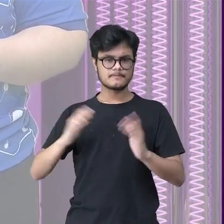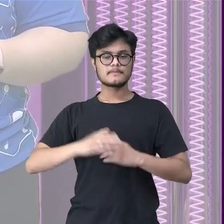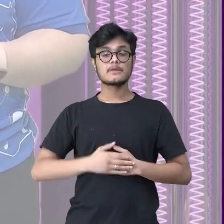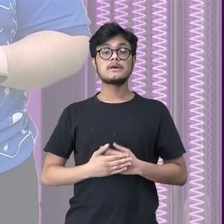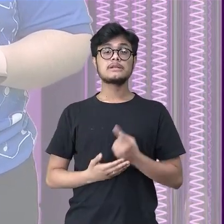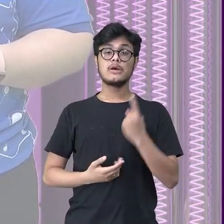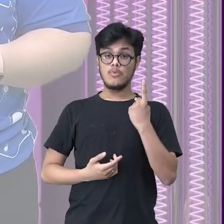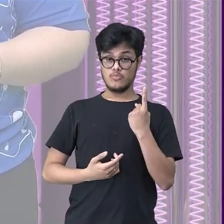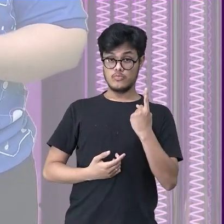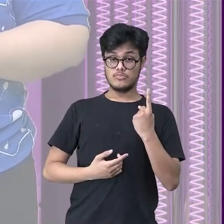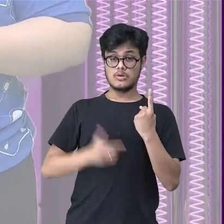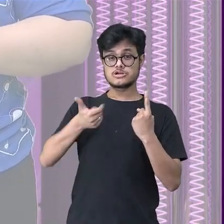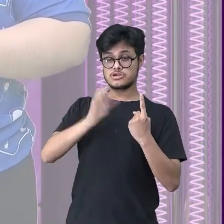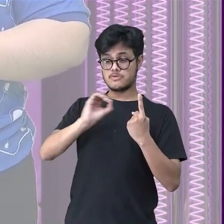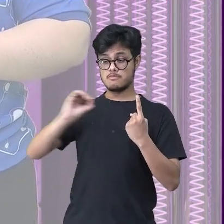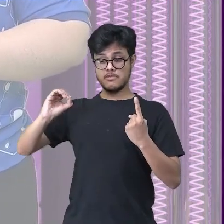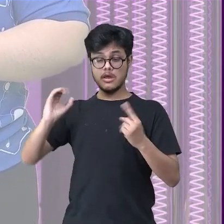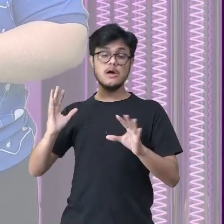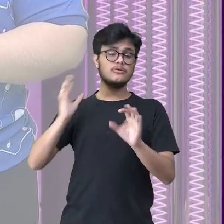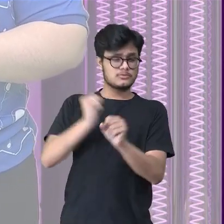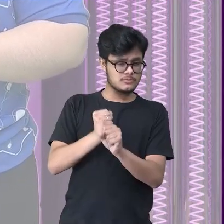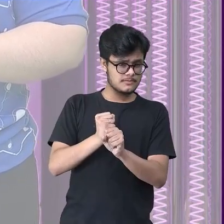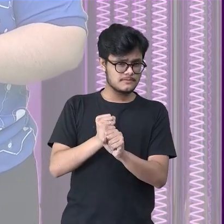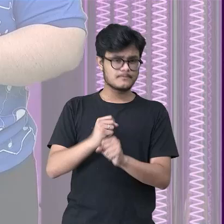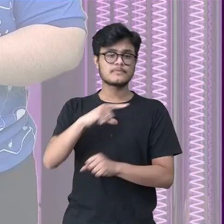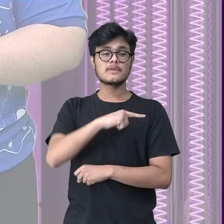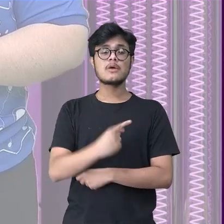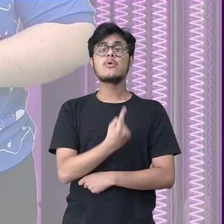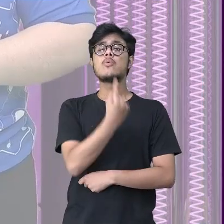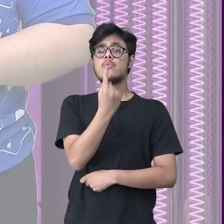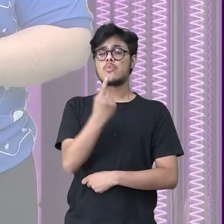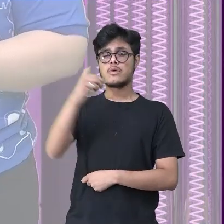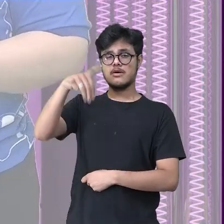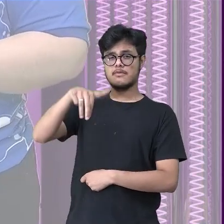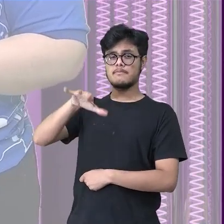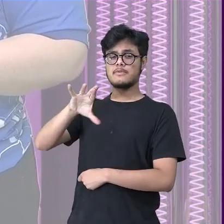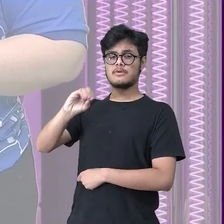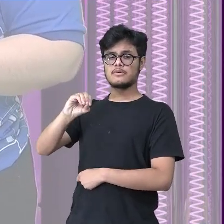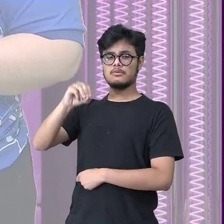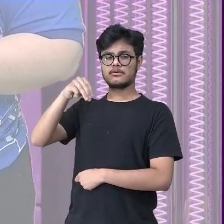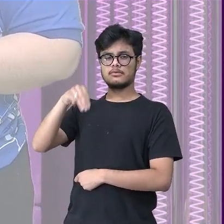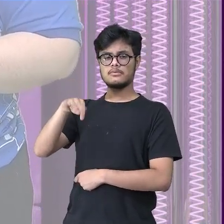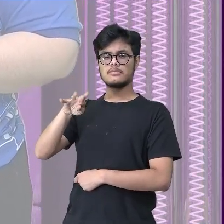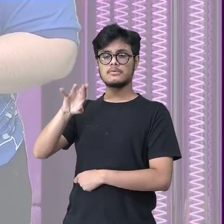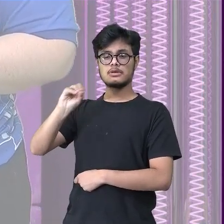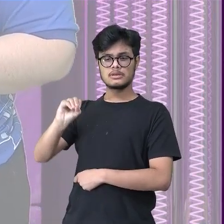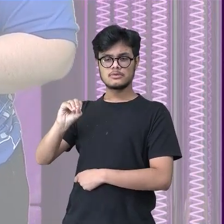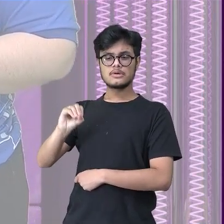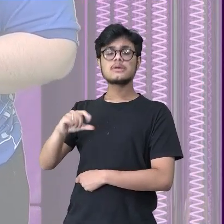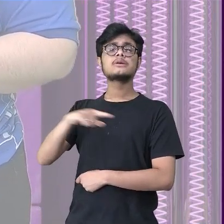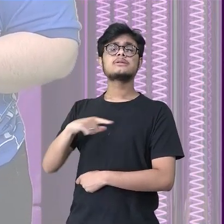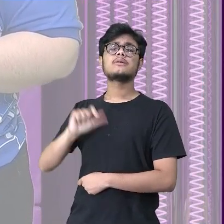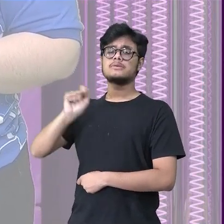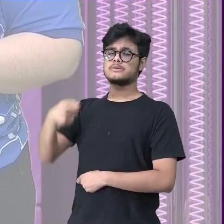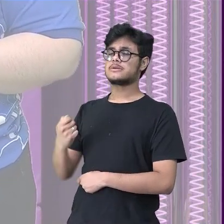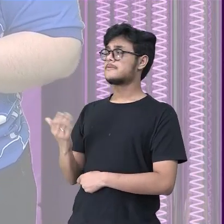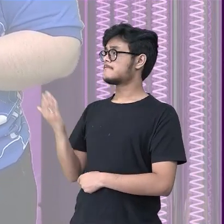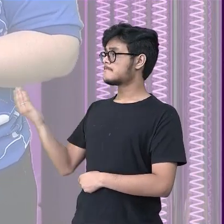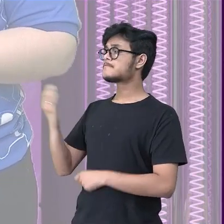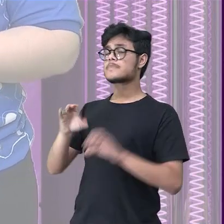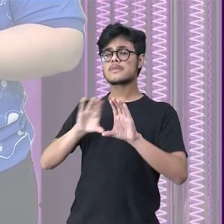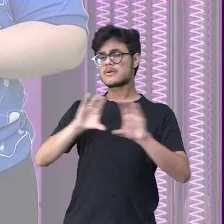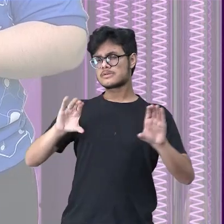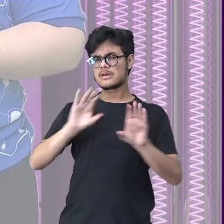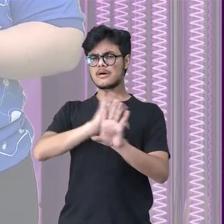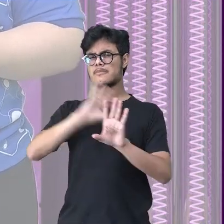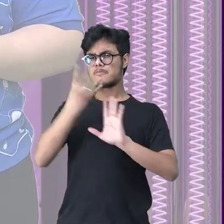de 1000 é igual a 1 micrômetro. Então, olha só, o micrômetro, ele tem aqui esse símbolo,